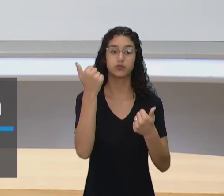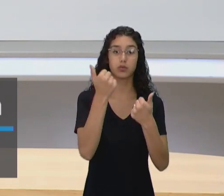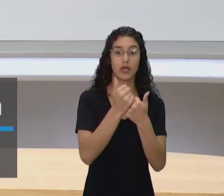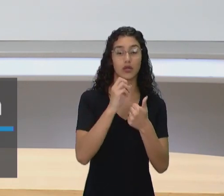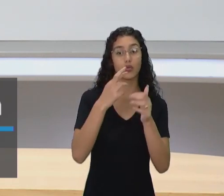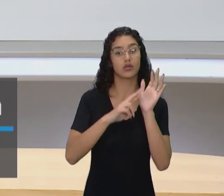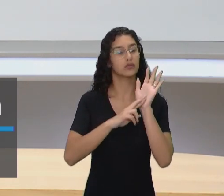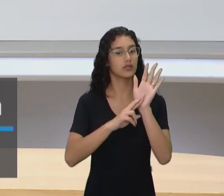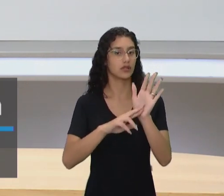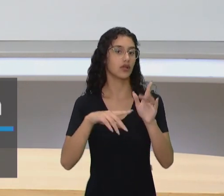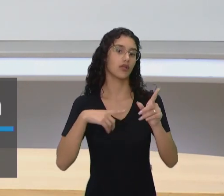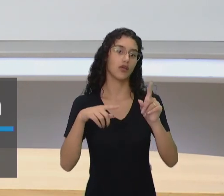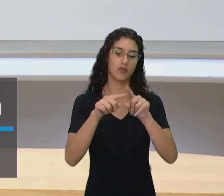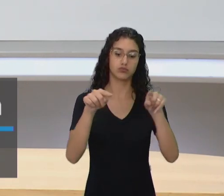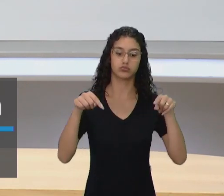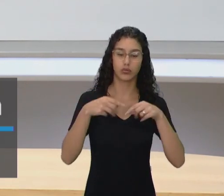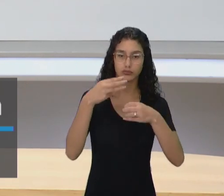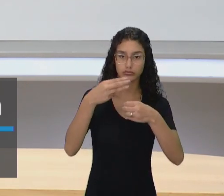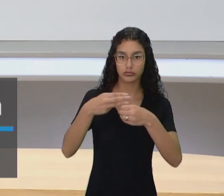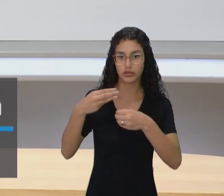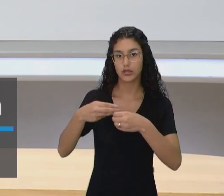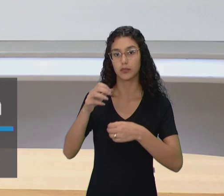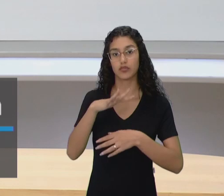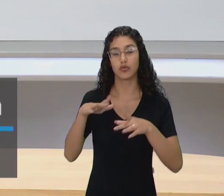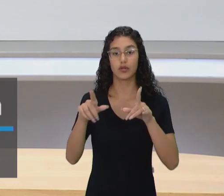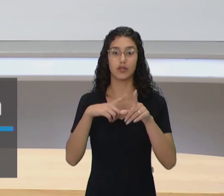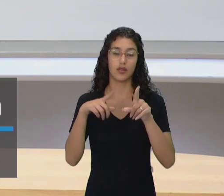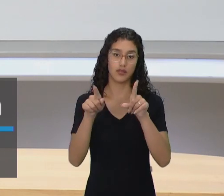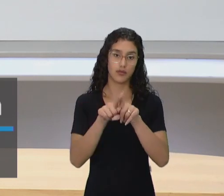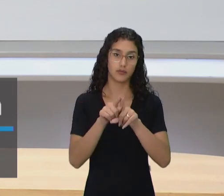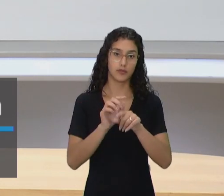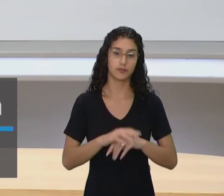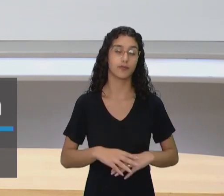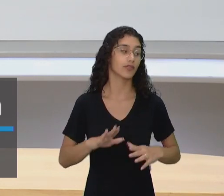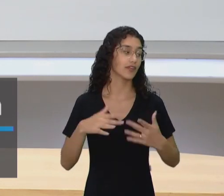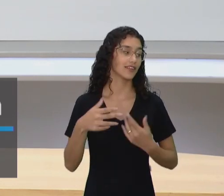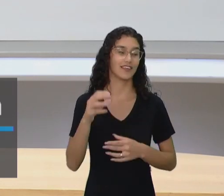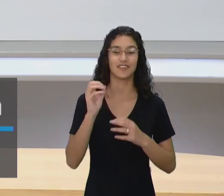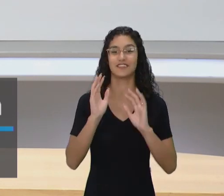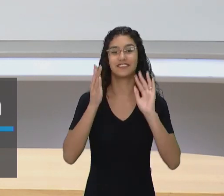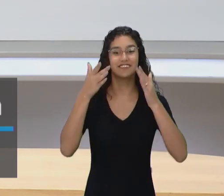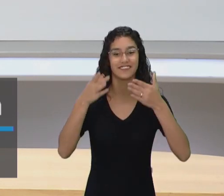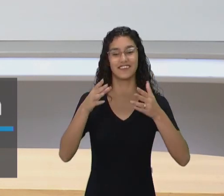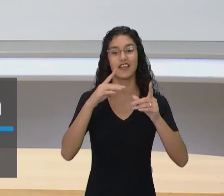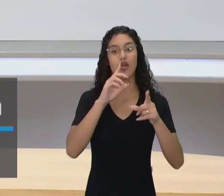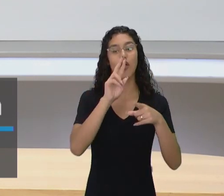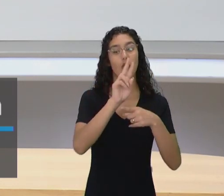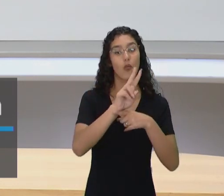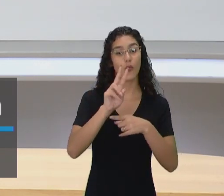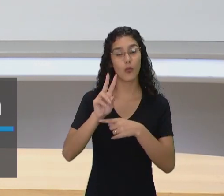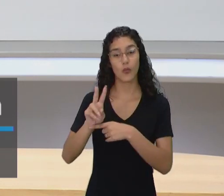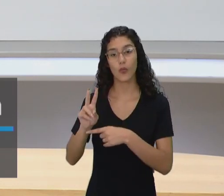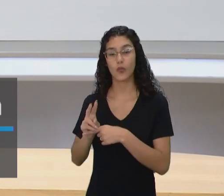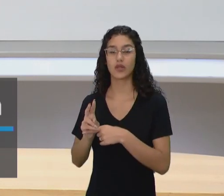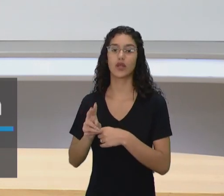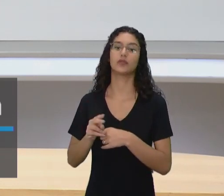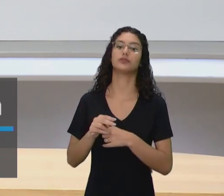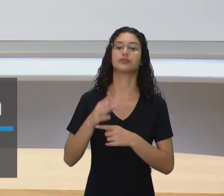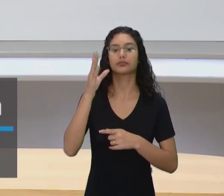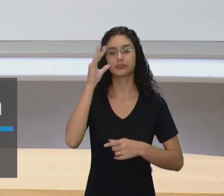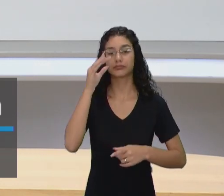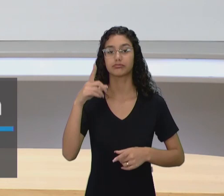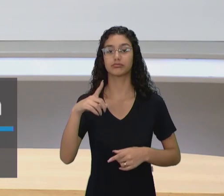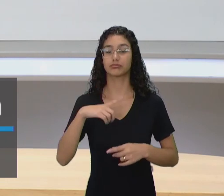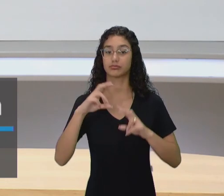eles representam a cidade e a região dos ruralistas. Então, obviamente, eles defendem os interesses ali